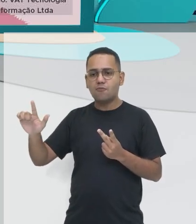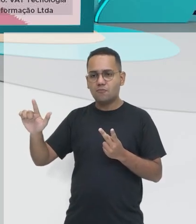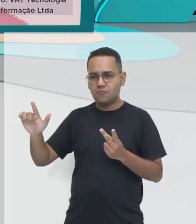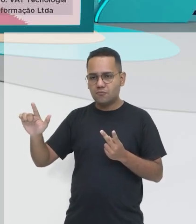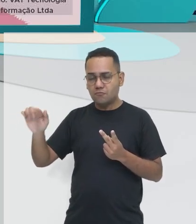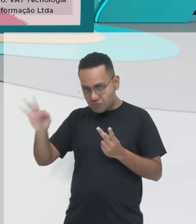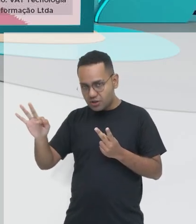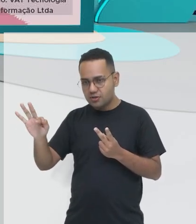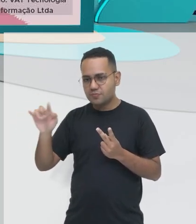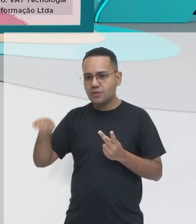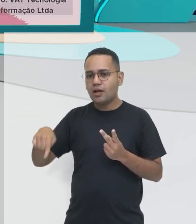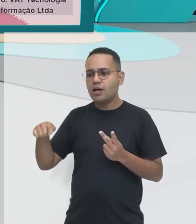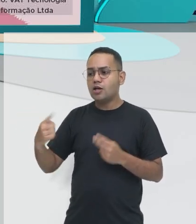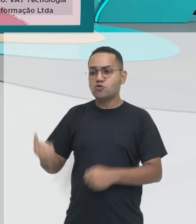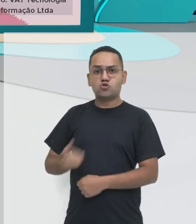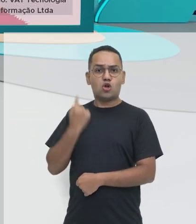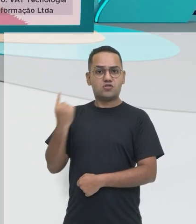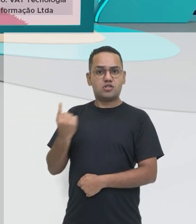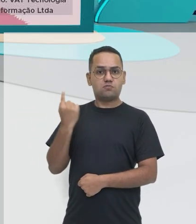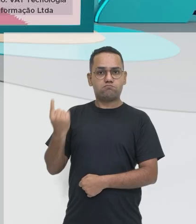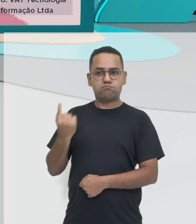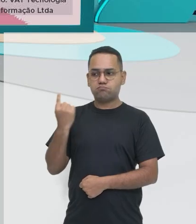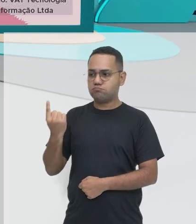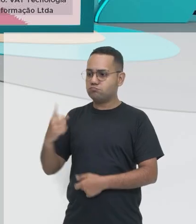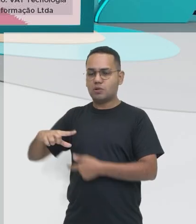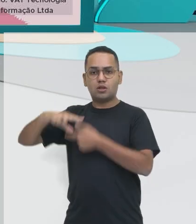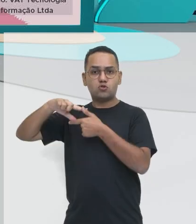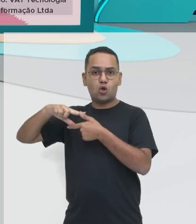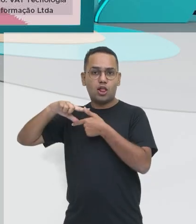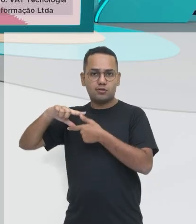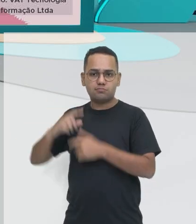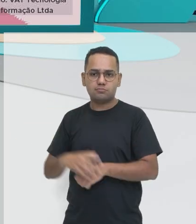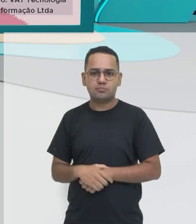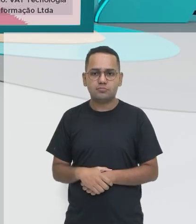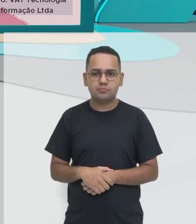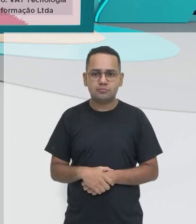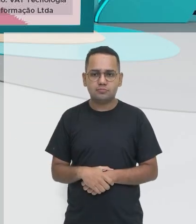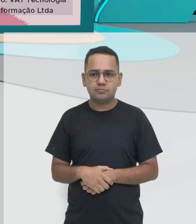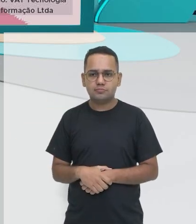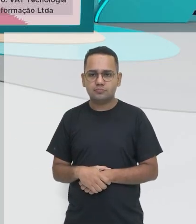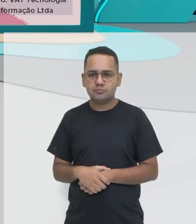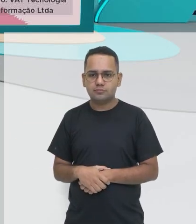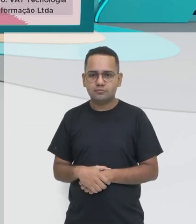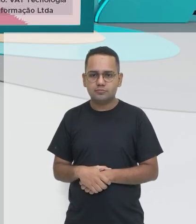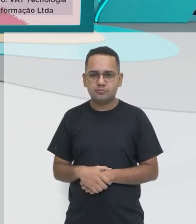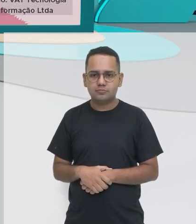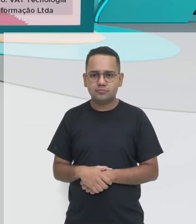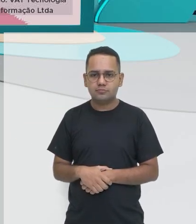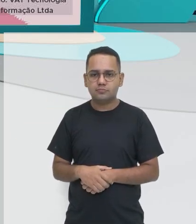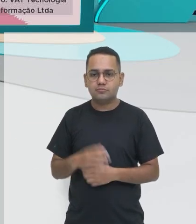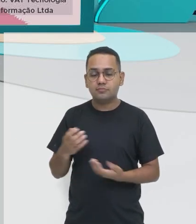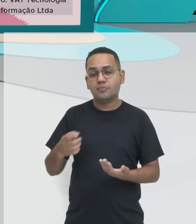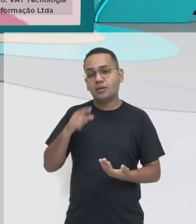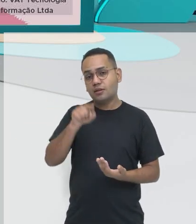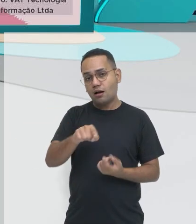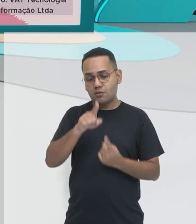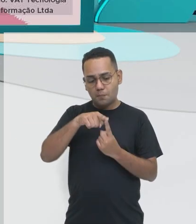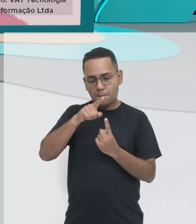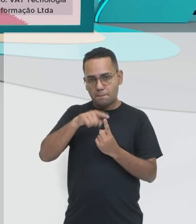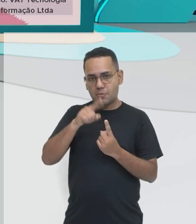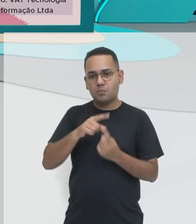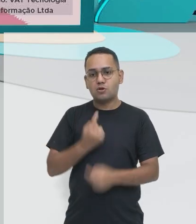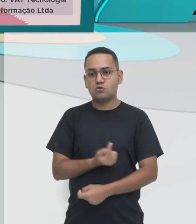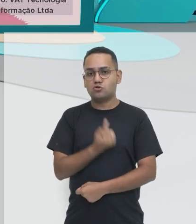vai ficar completamente sozinho, tá? Então, by myself, by mais o pronome reflexivo indica sozinho ou